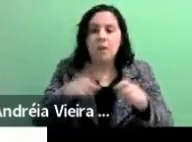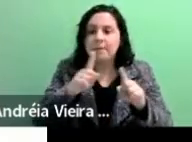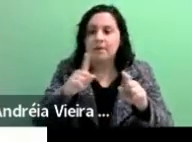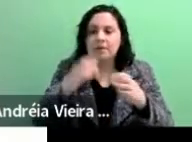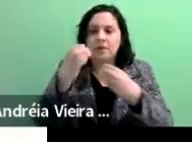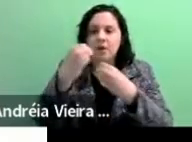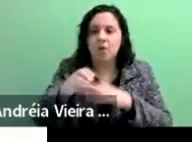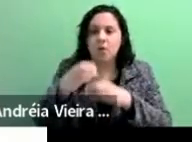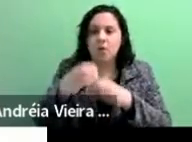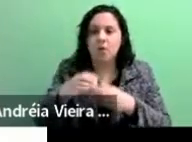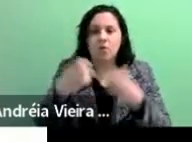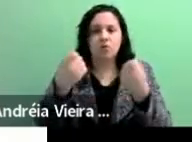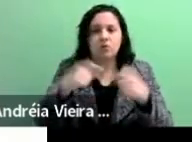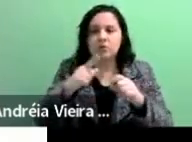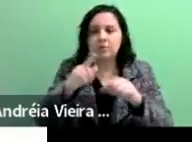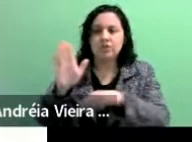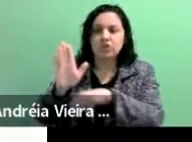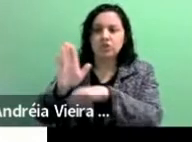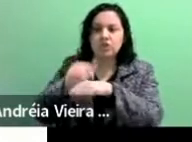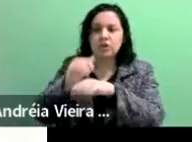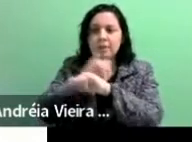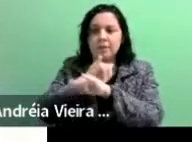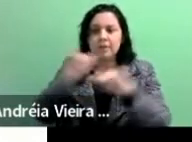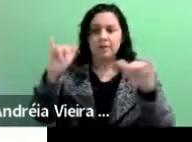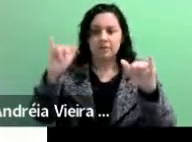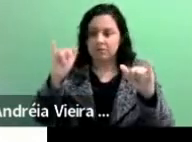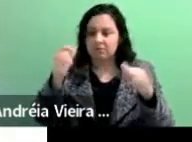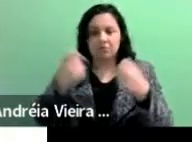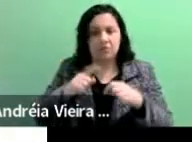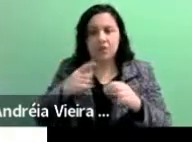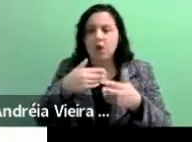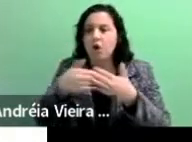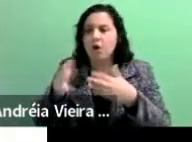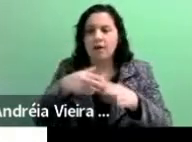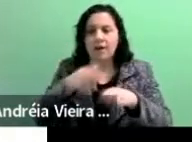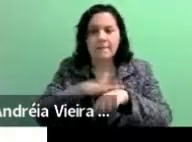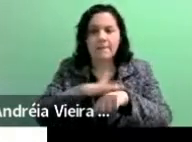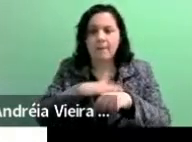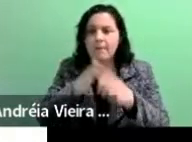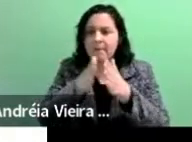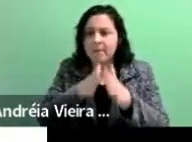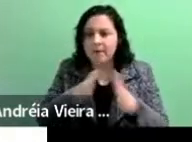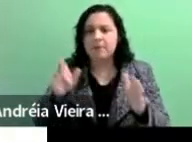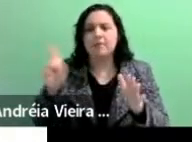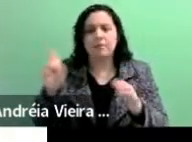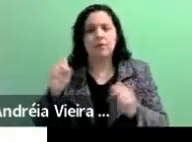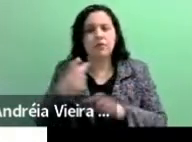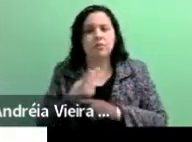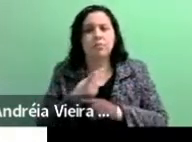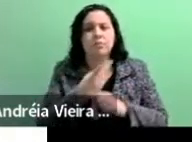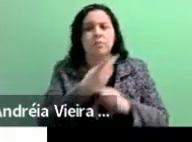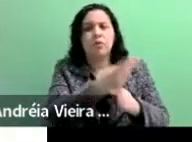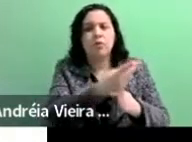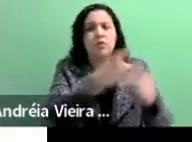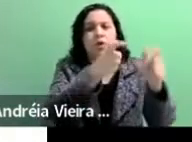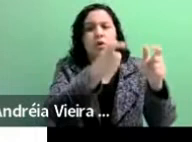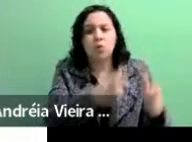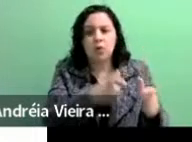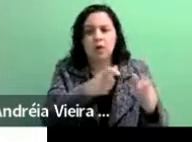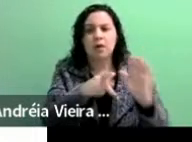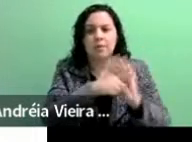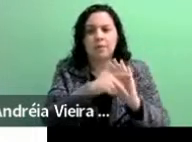país, de qualquer setor, pode buscar uma das 76 unidades Embrapi que tenha competência para desenvolver